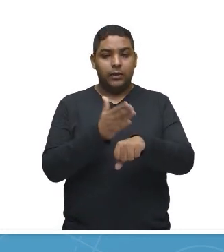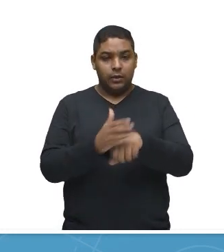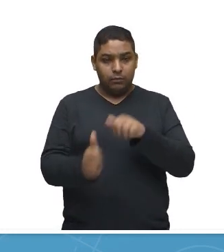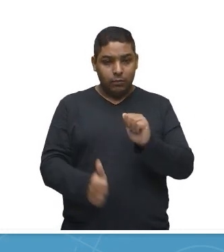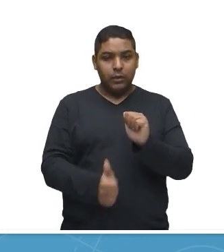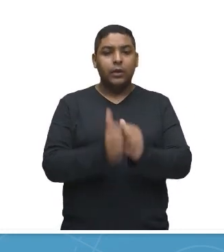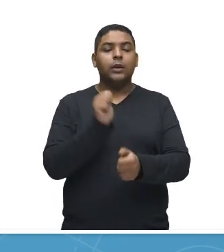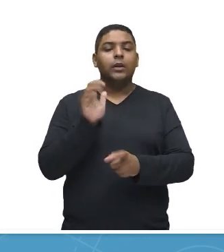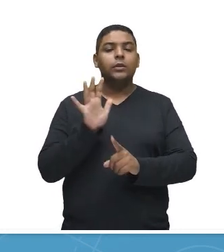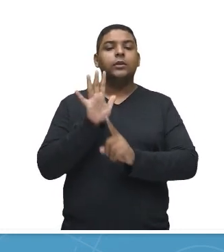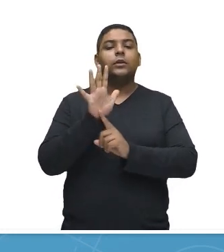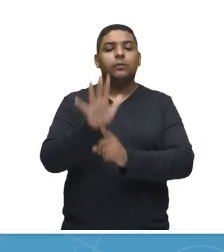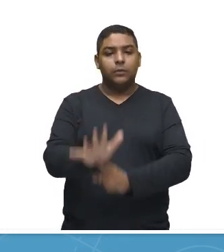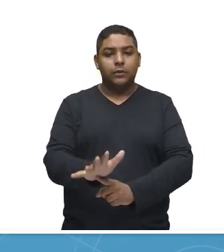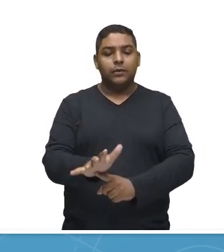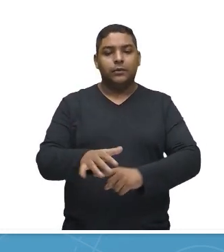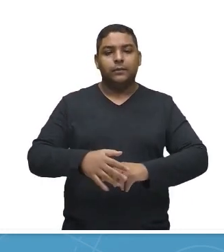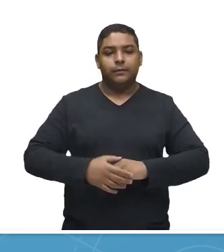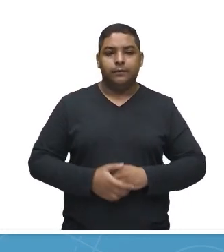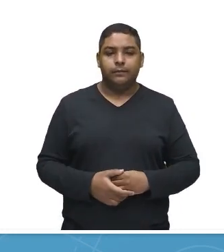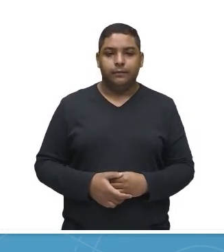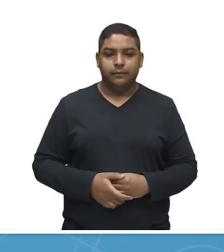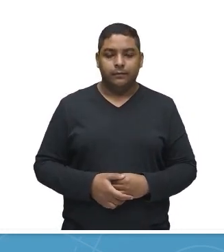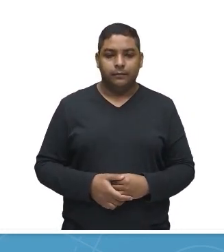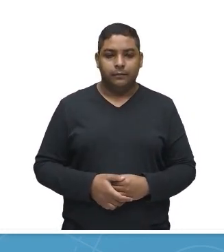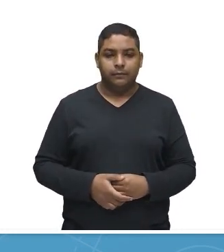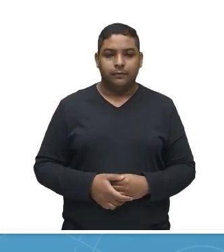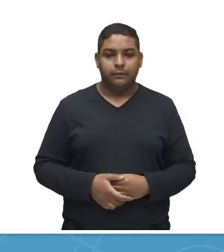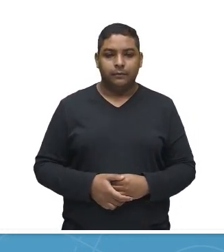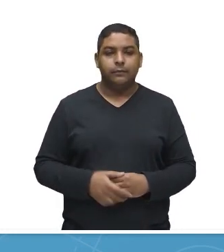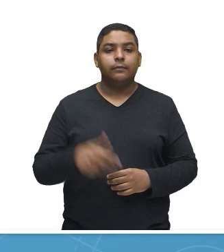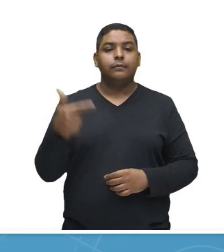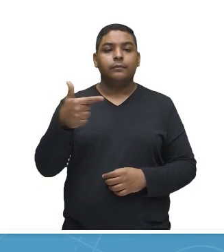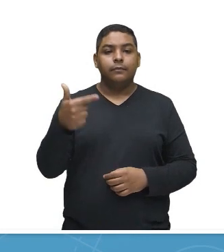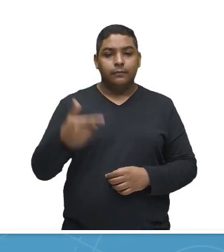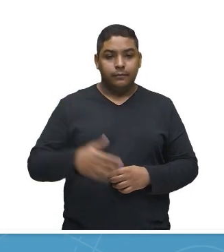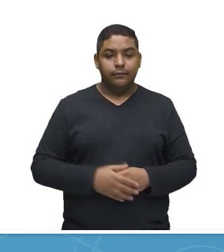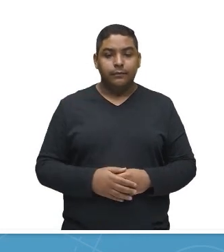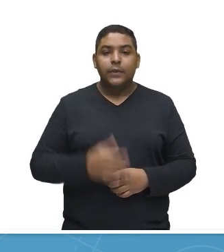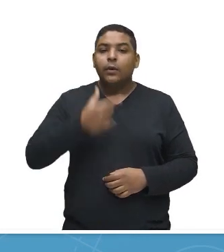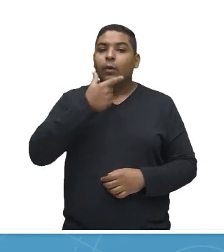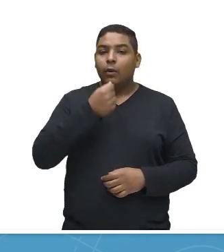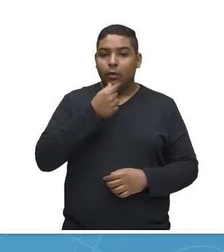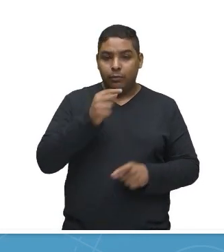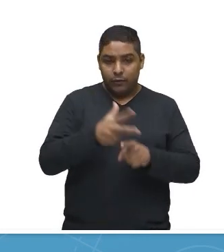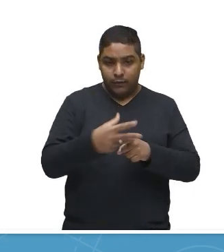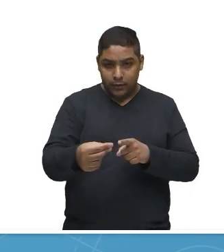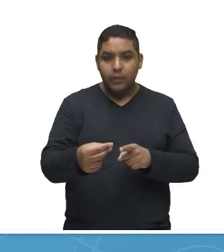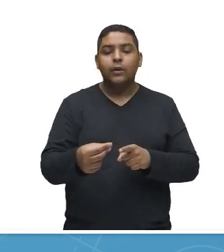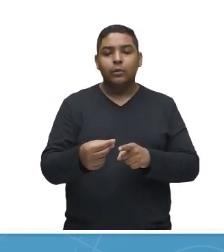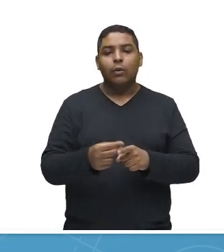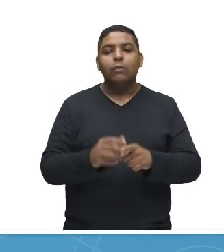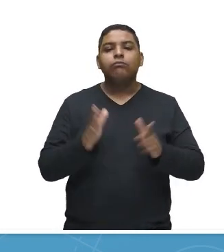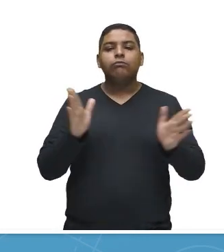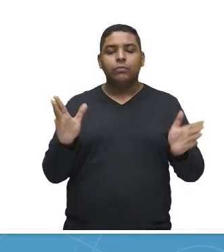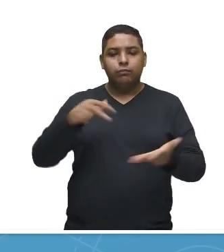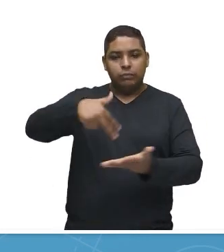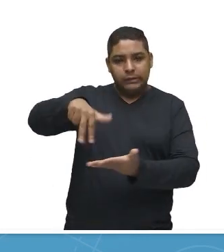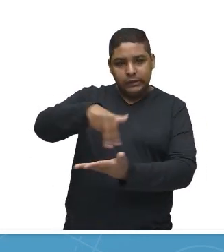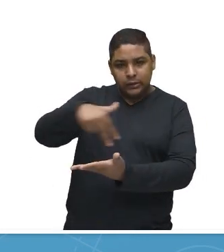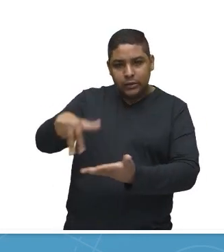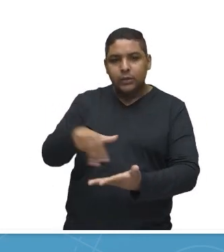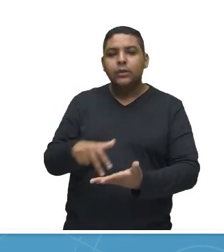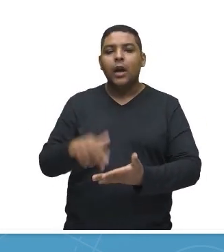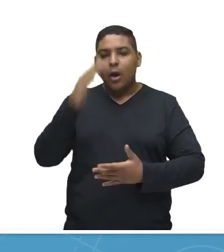como modalidade de demonstração. Segunda dica, o atleta vencedor abre os braços